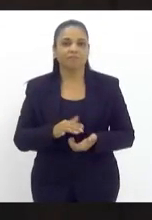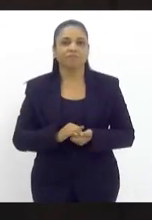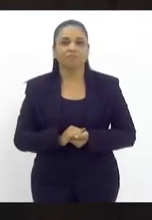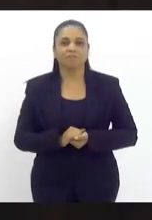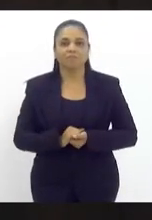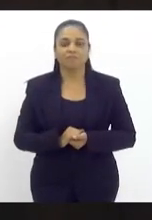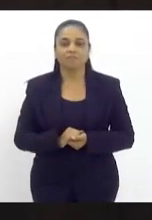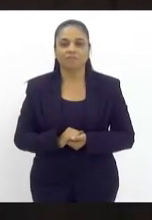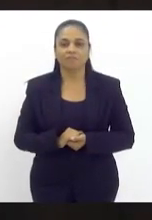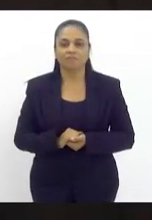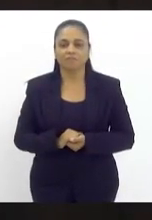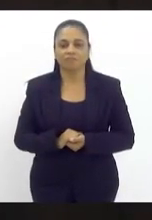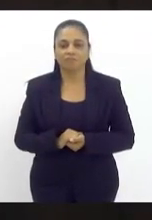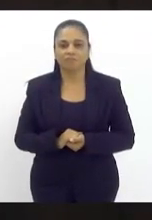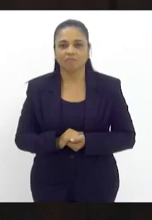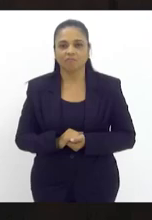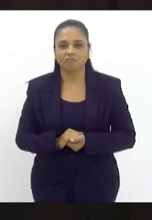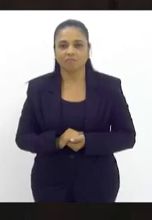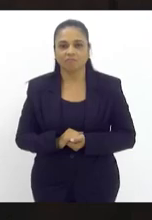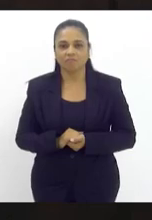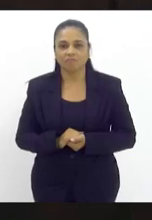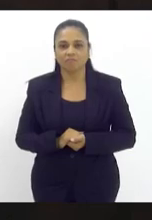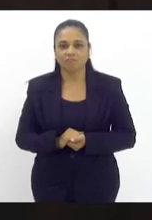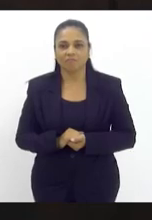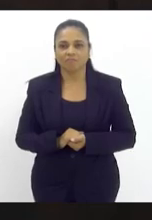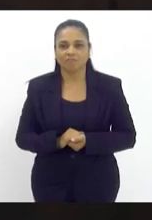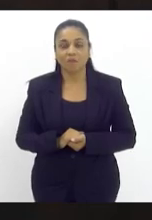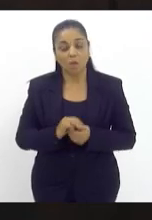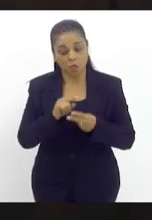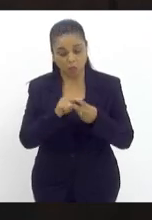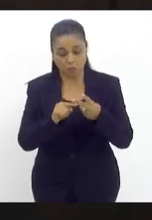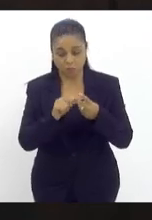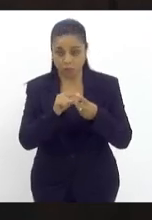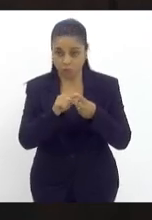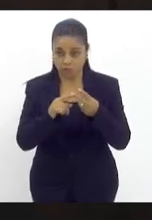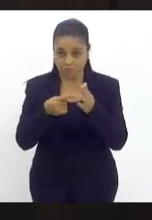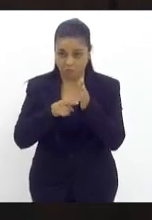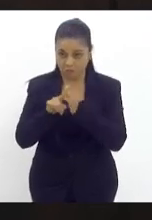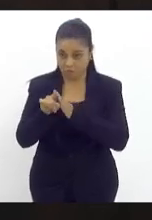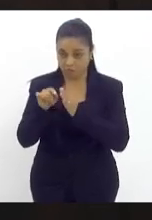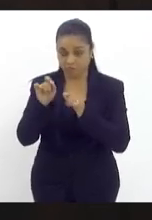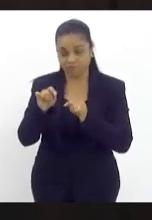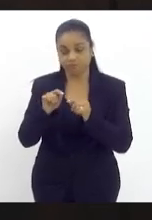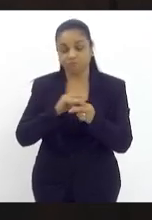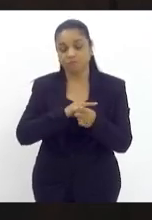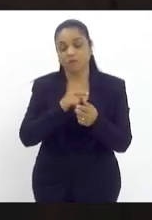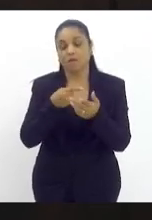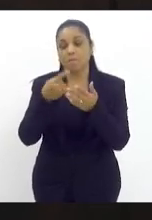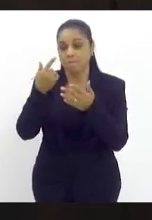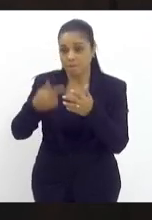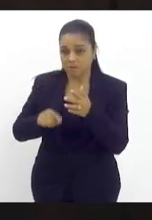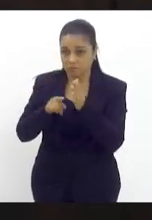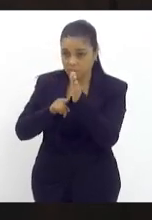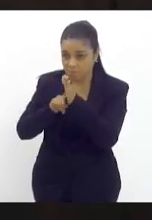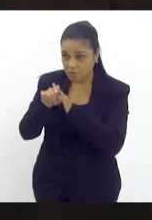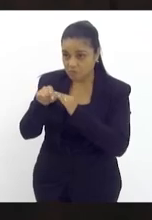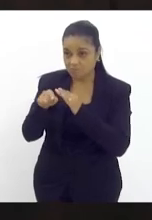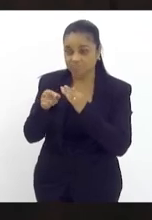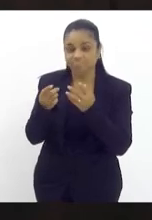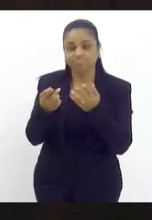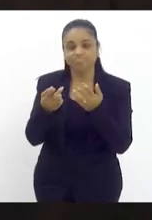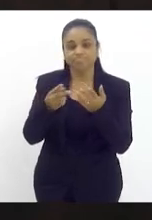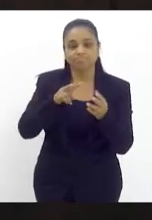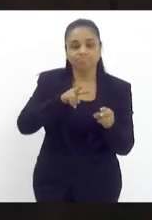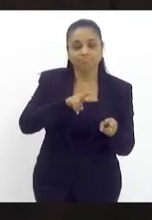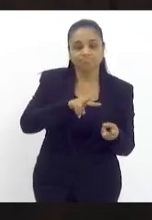Ótimo. Só tem mais duas aqui, professor. Tá. Estamos em constante transição.